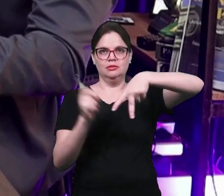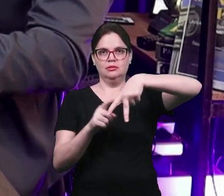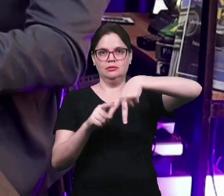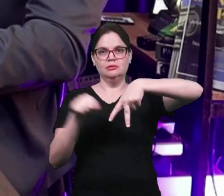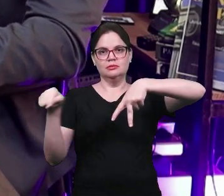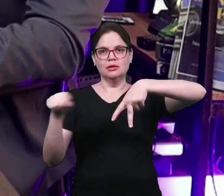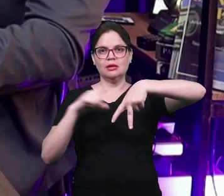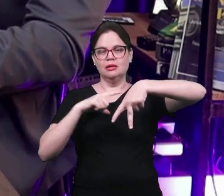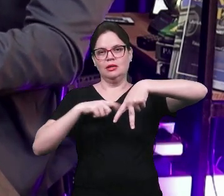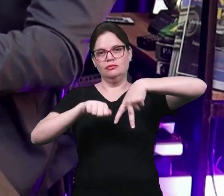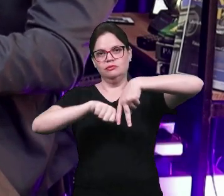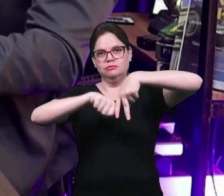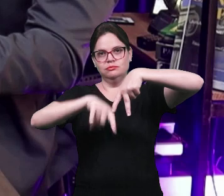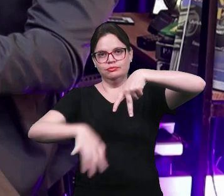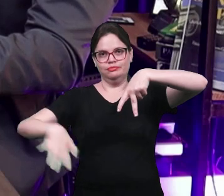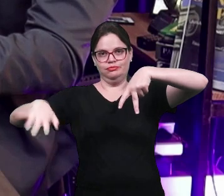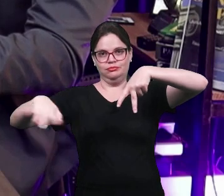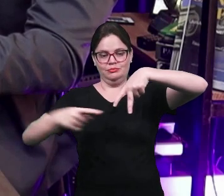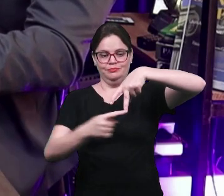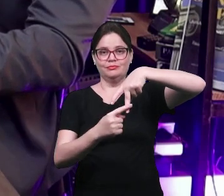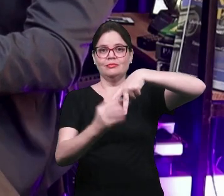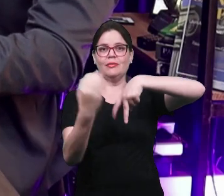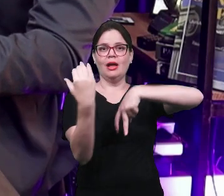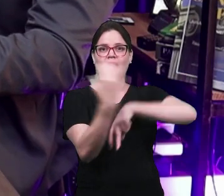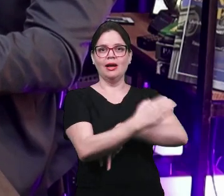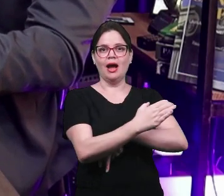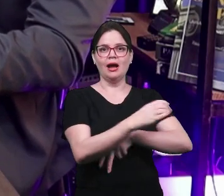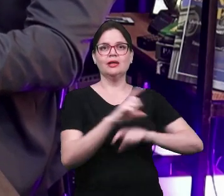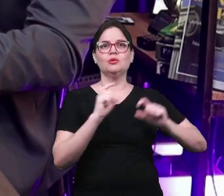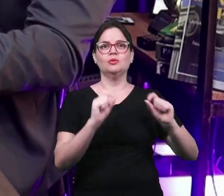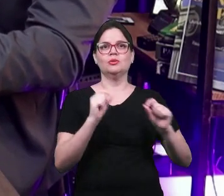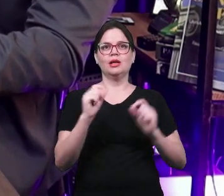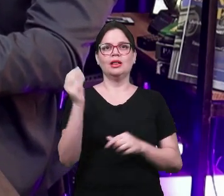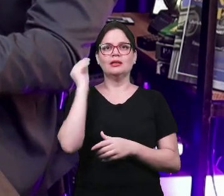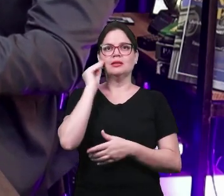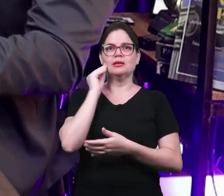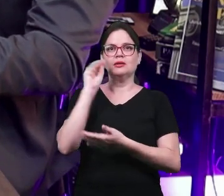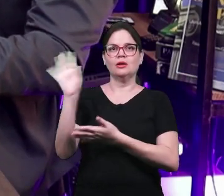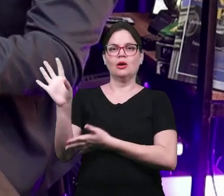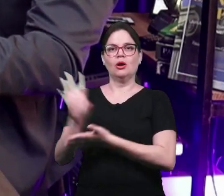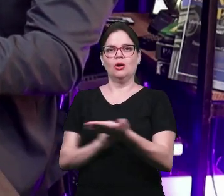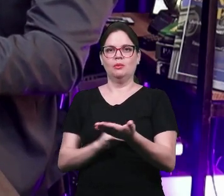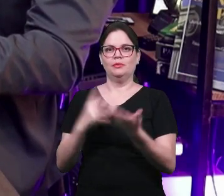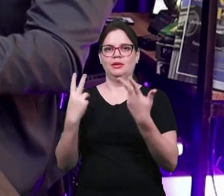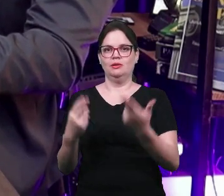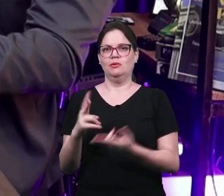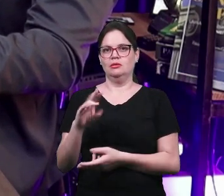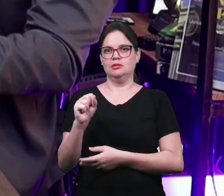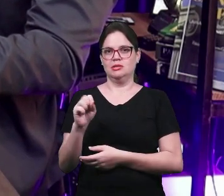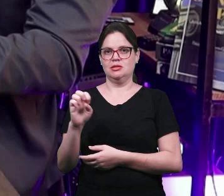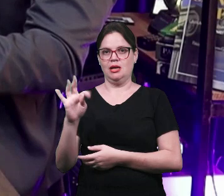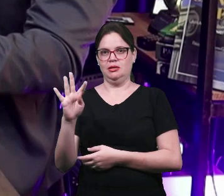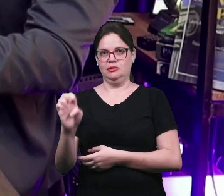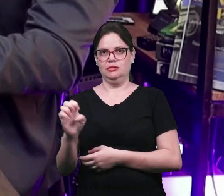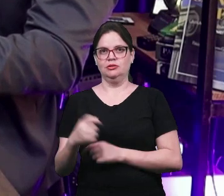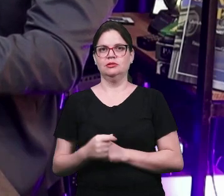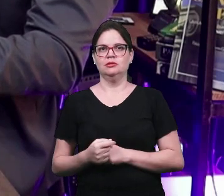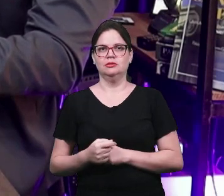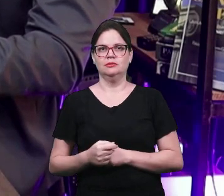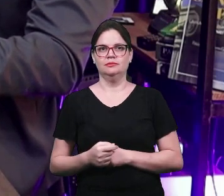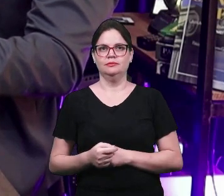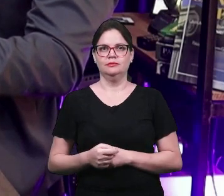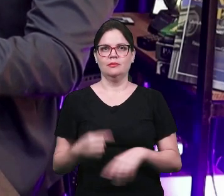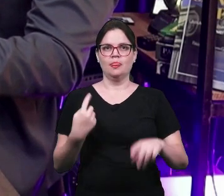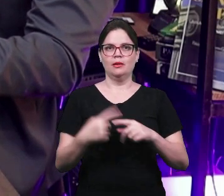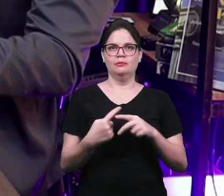né, podemos dizer entre aspas, ele queria até imitar a linhagem de Sete, né? Porque, por exemplo, eu tenho também um